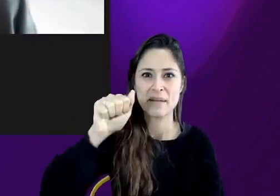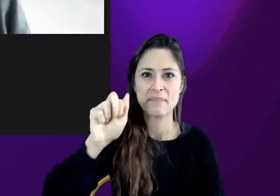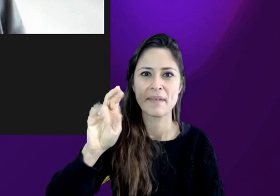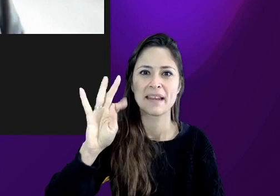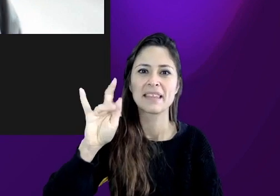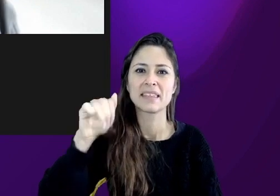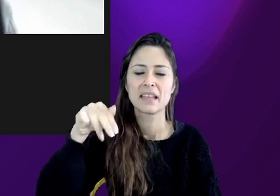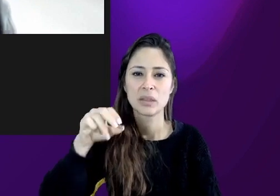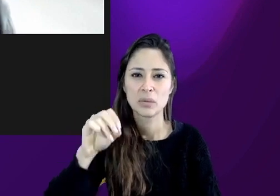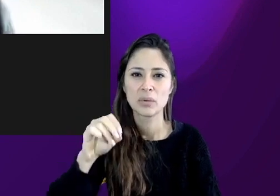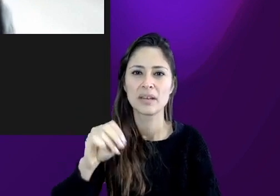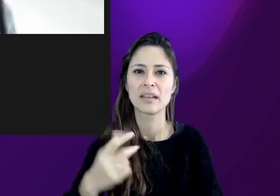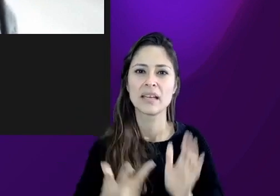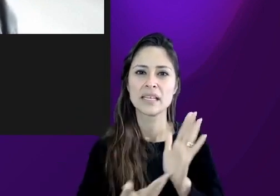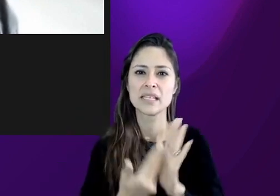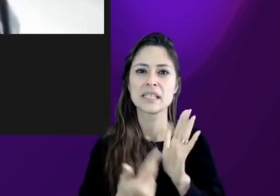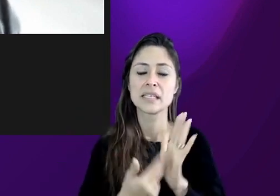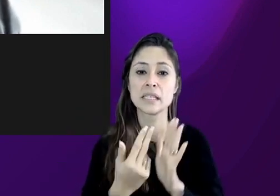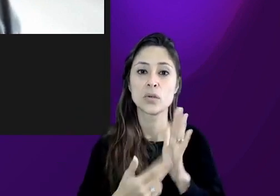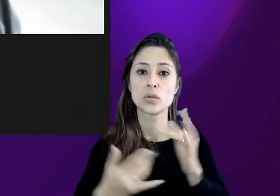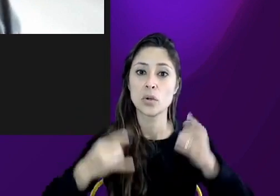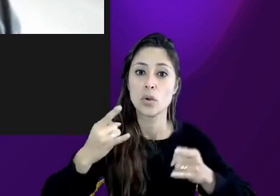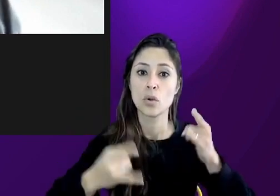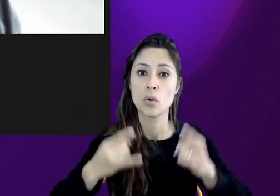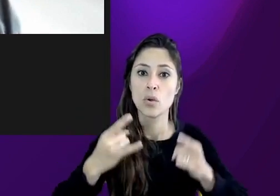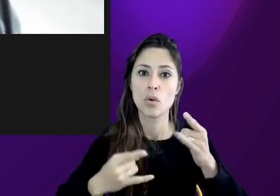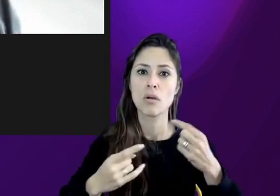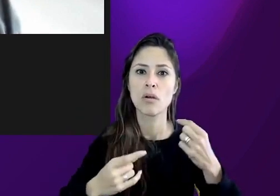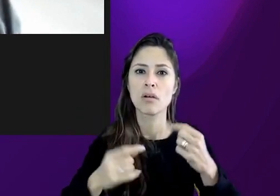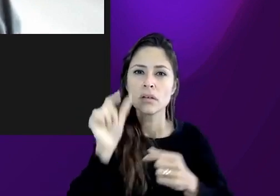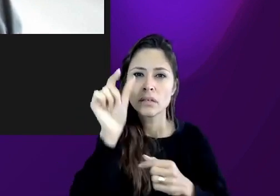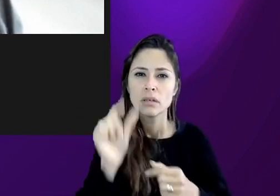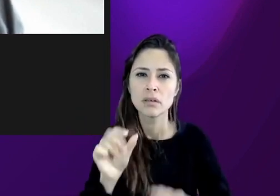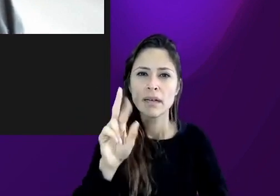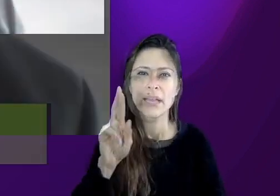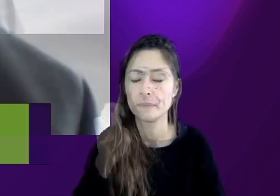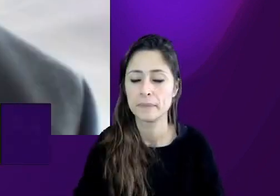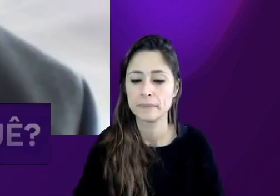cirurgia robótica do reto. Quando e por quê? Tiago, seja bem-vindo.